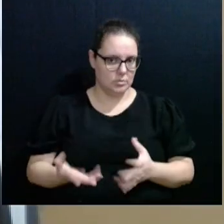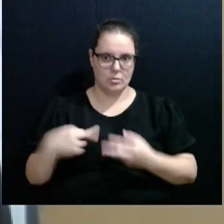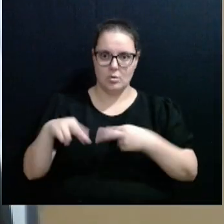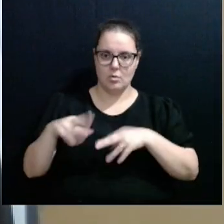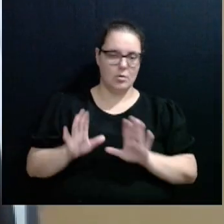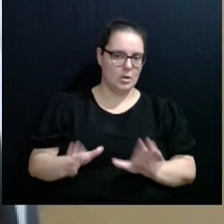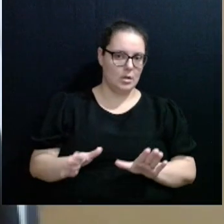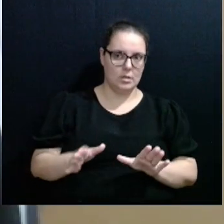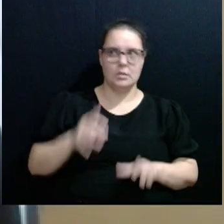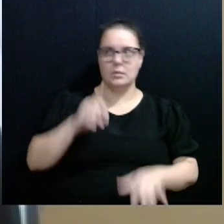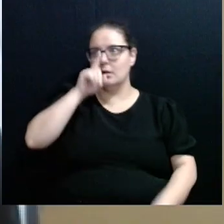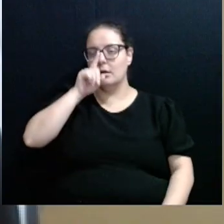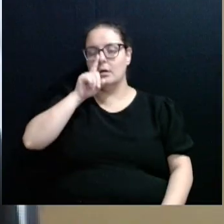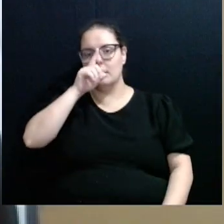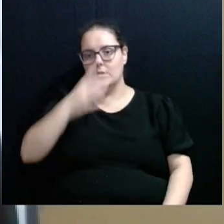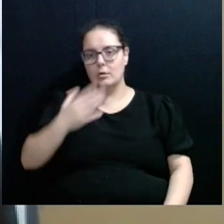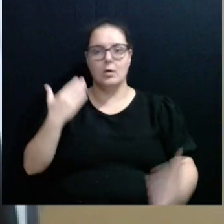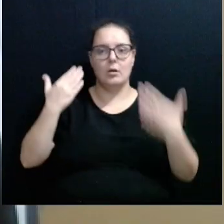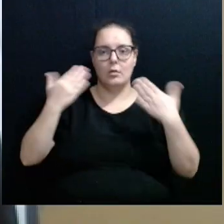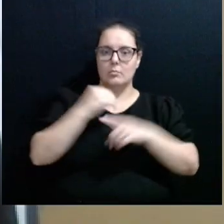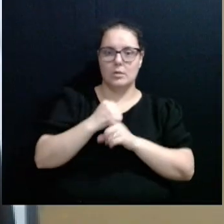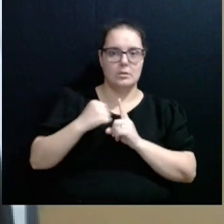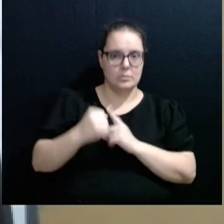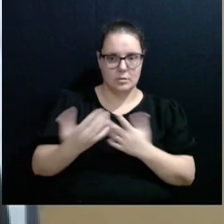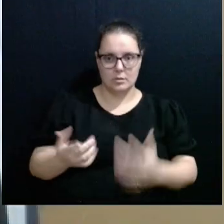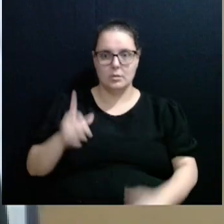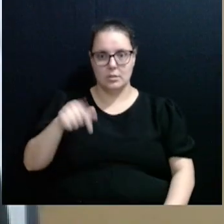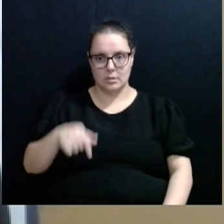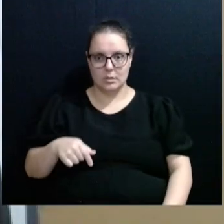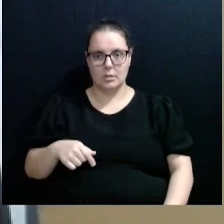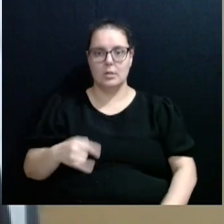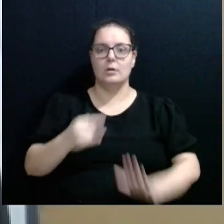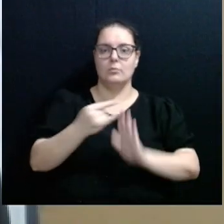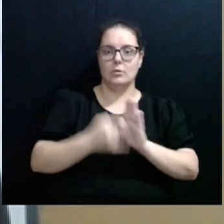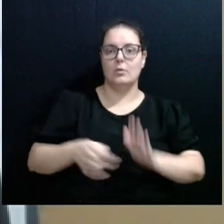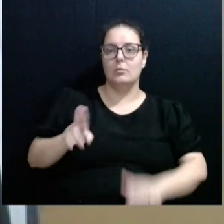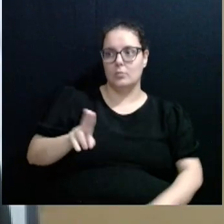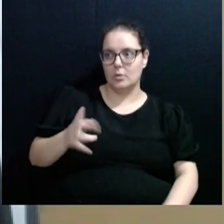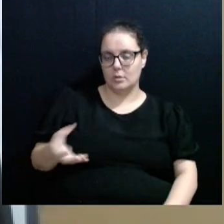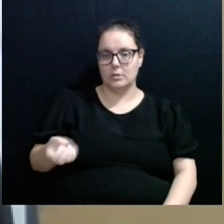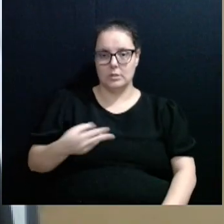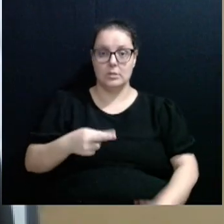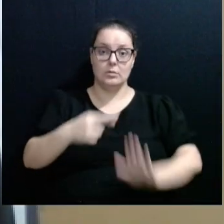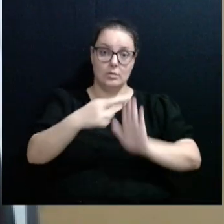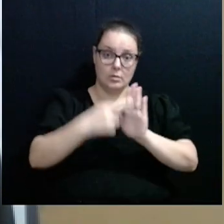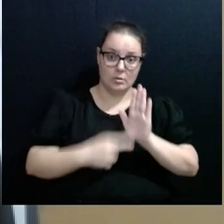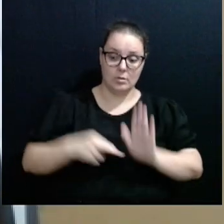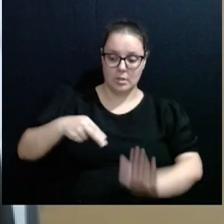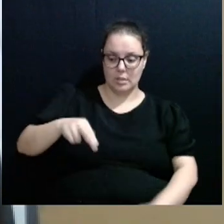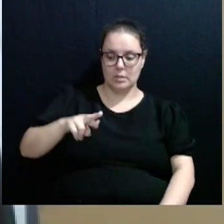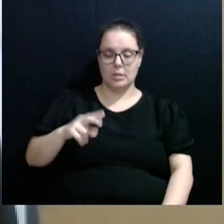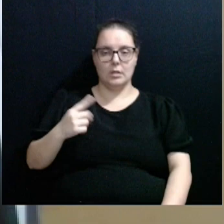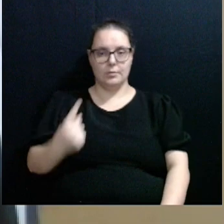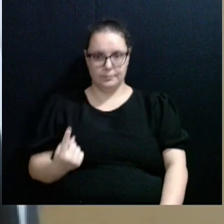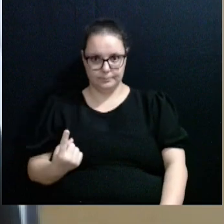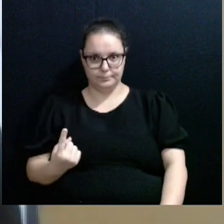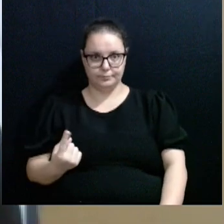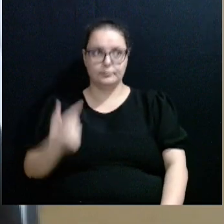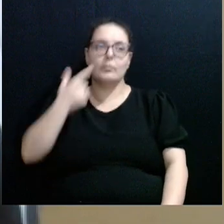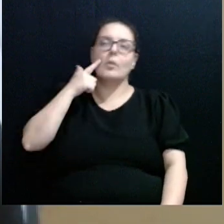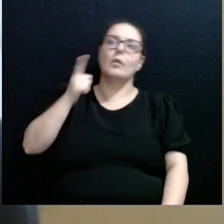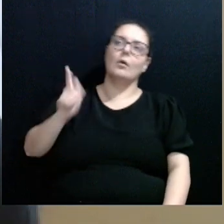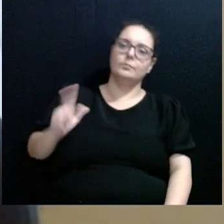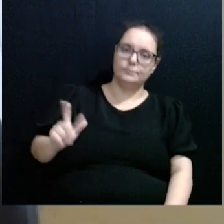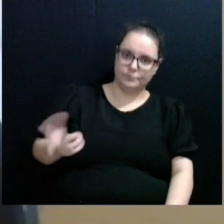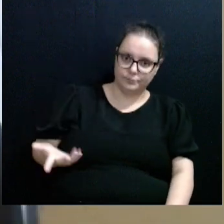riscos psicossociais, que é o termo utilizado agora nessa nova redação da NR1. Não é? Claro, a